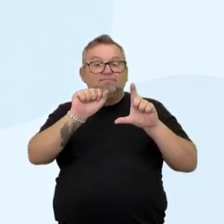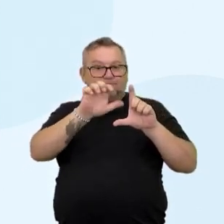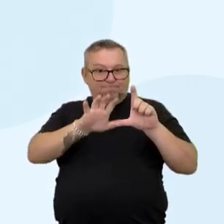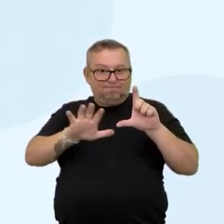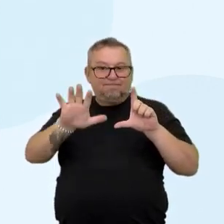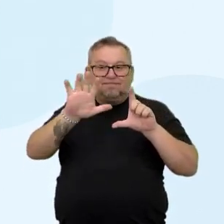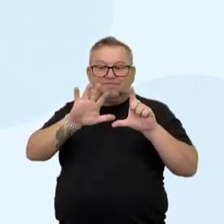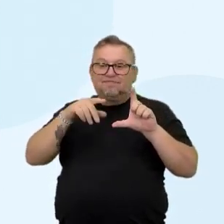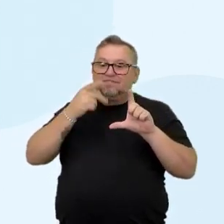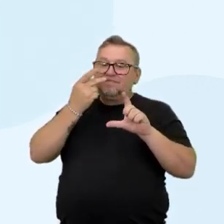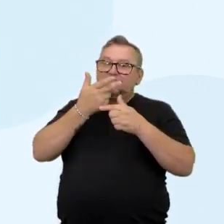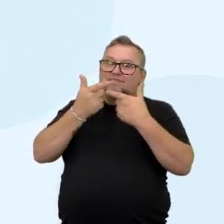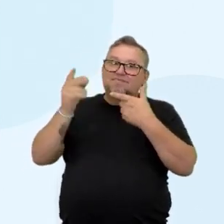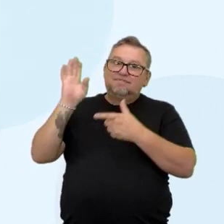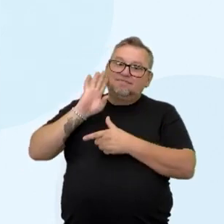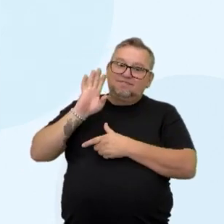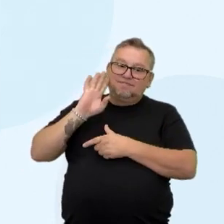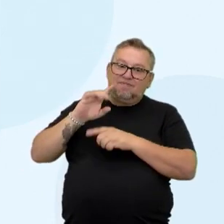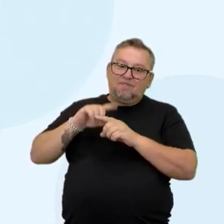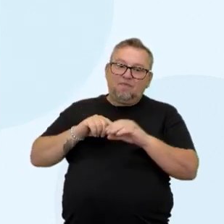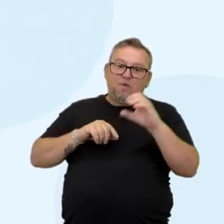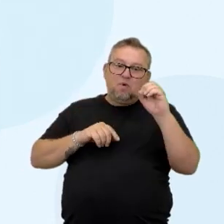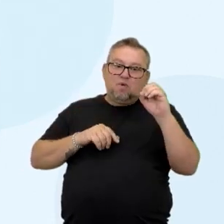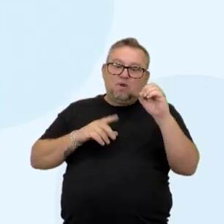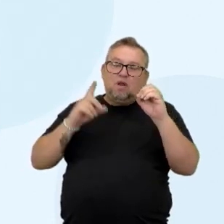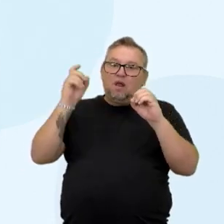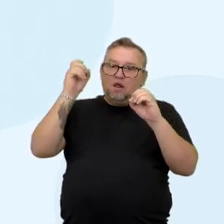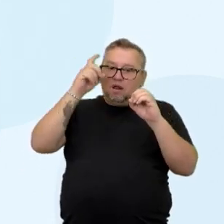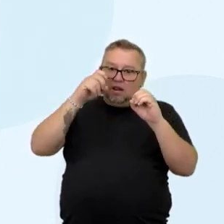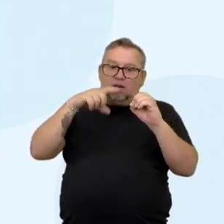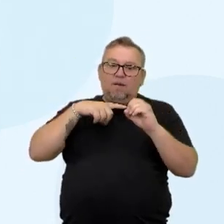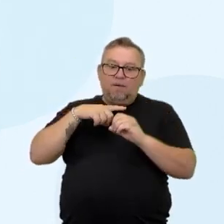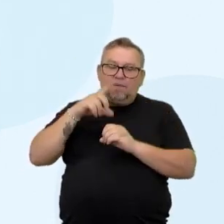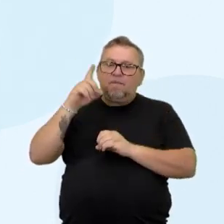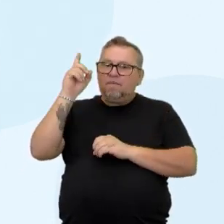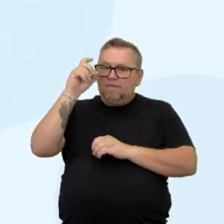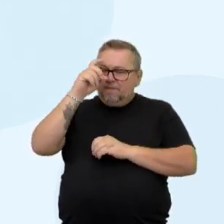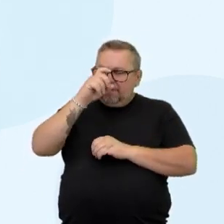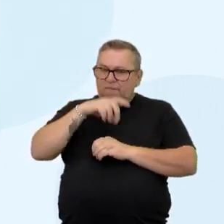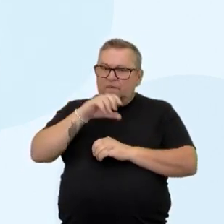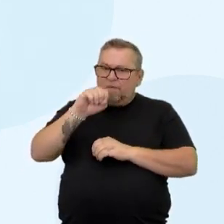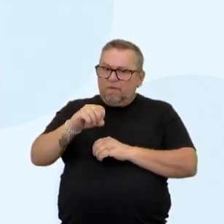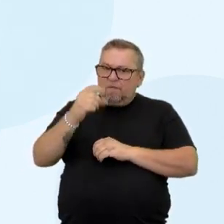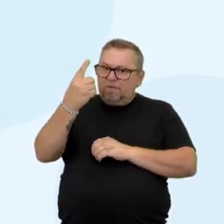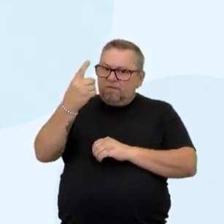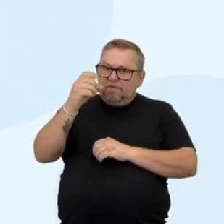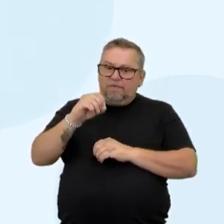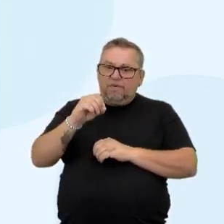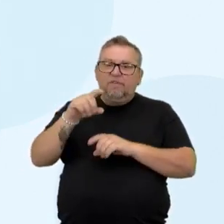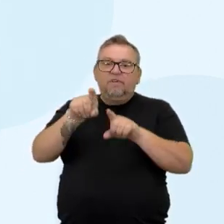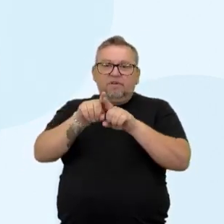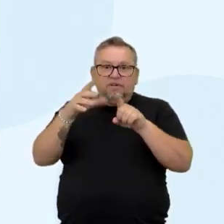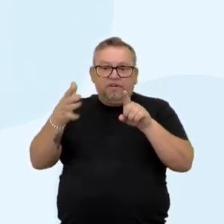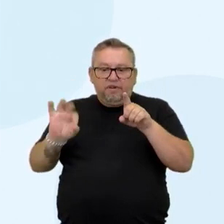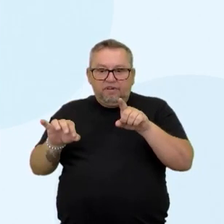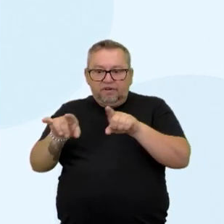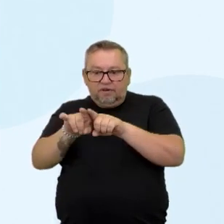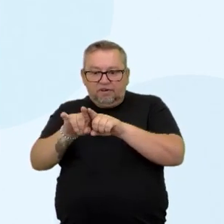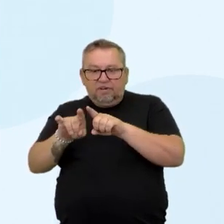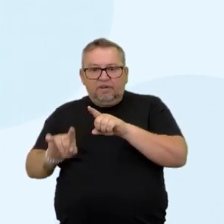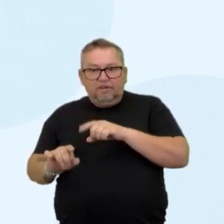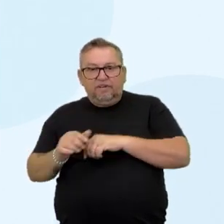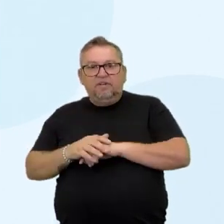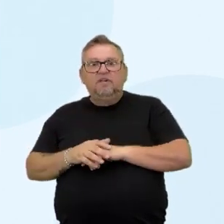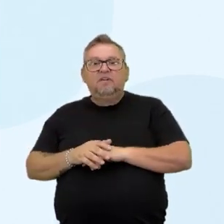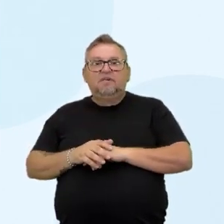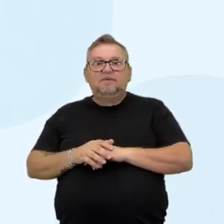uma coisa muito legal, você falou que o 0 é muito difícil de cair. Realmente, o 0 só aparece uma vez, ó. E o 10 também só uma